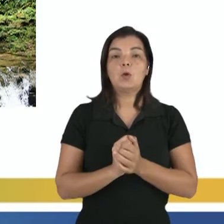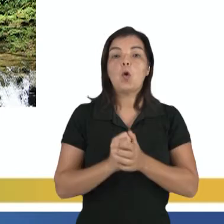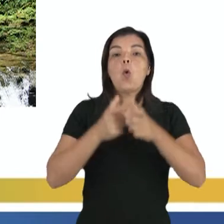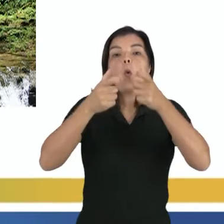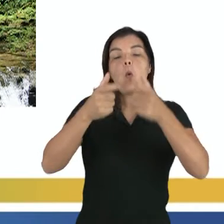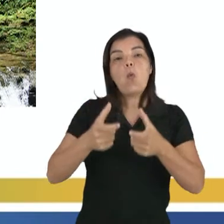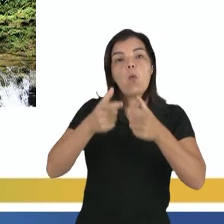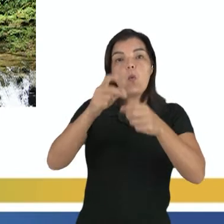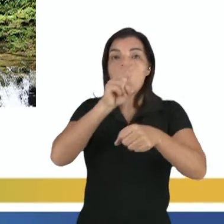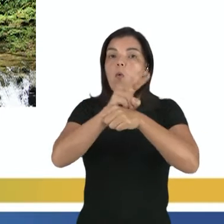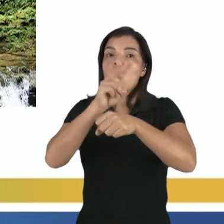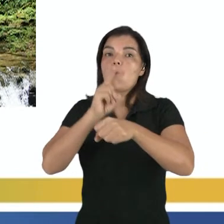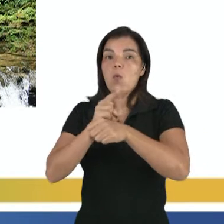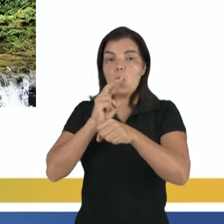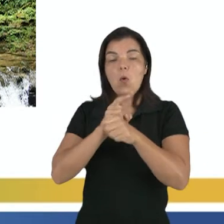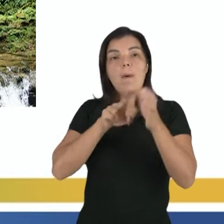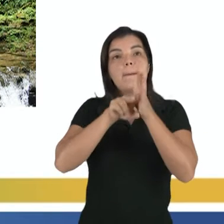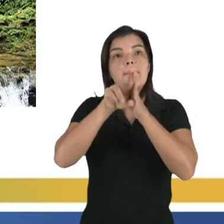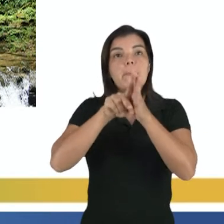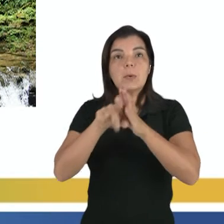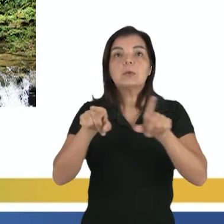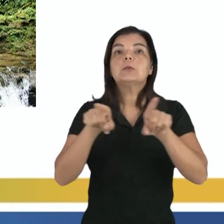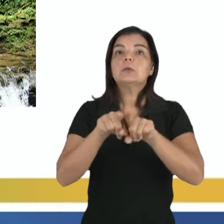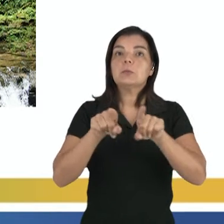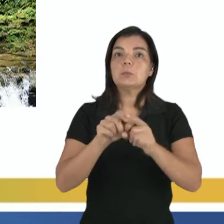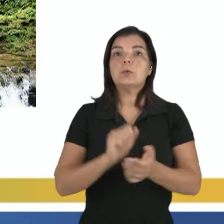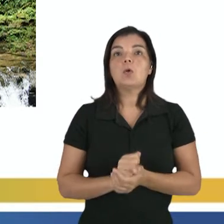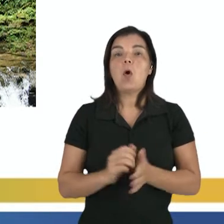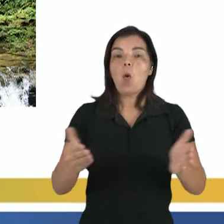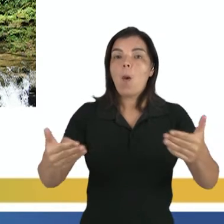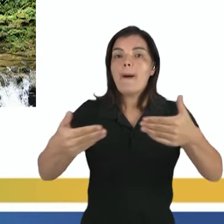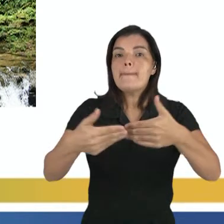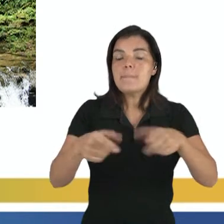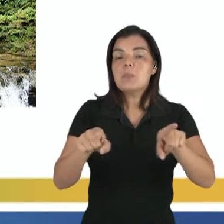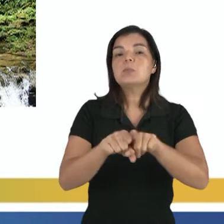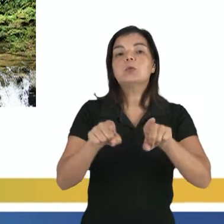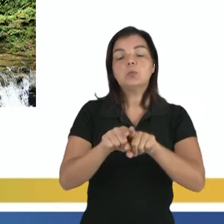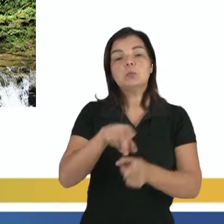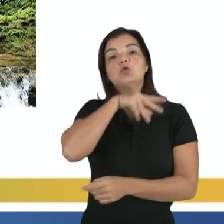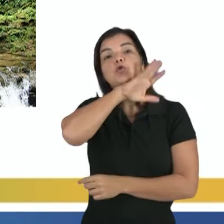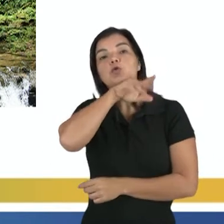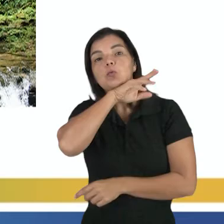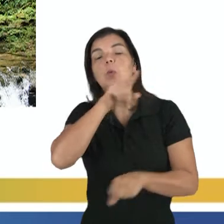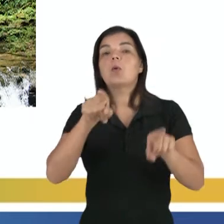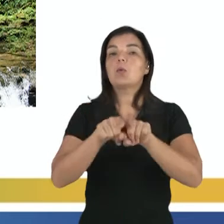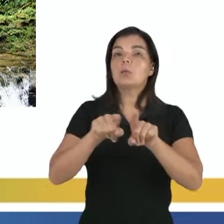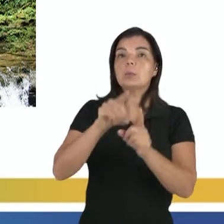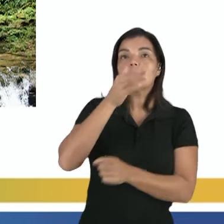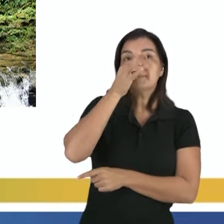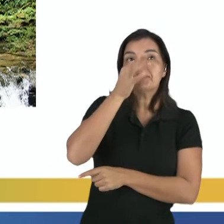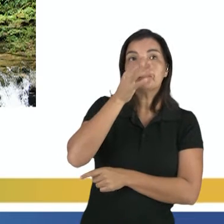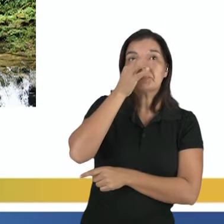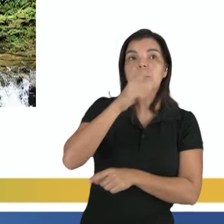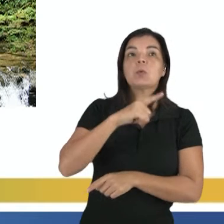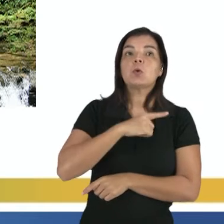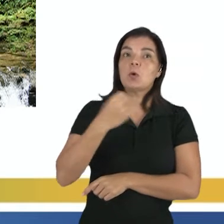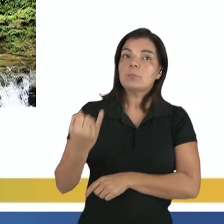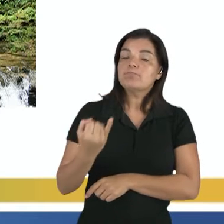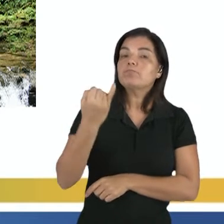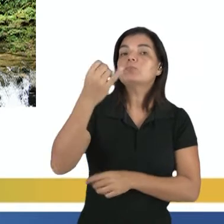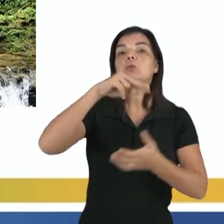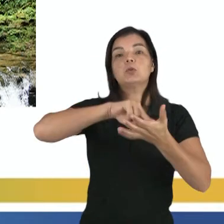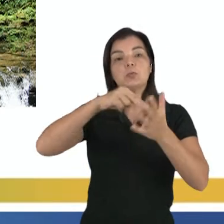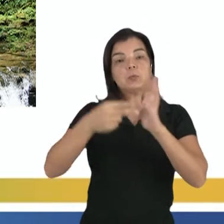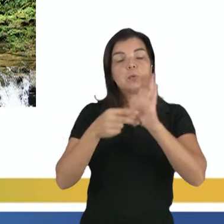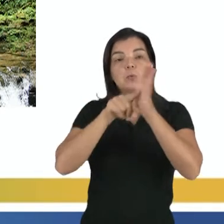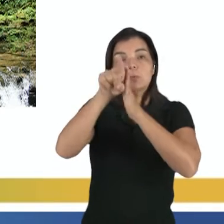que são unidades de conservação destinadas ao abrigo de espécies, tanto de fauna quanto de flora, que tem importância, né, que